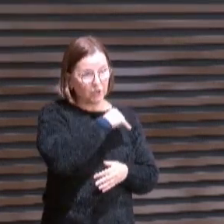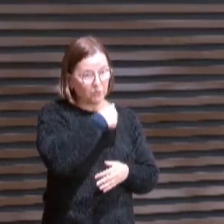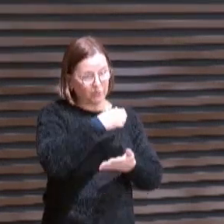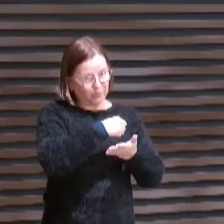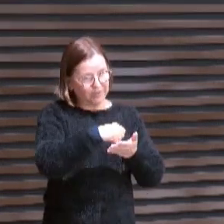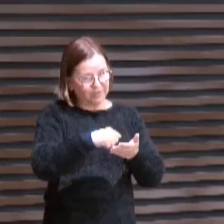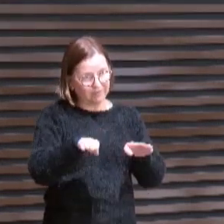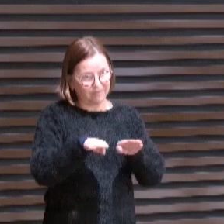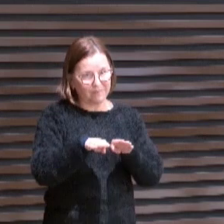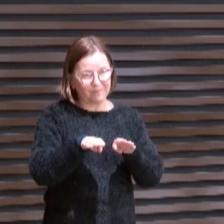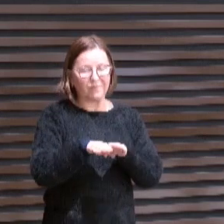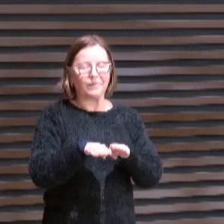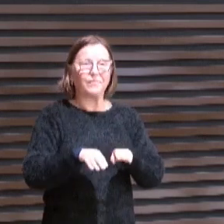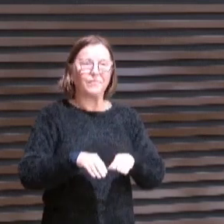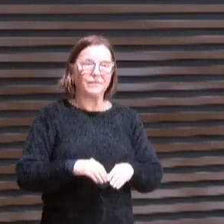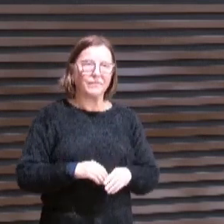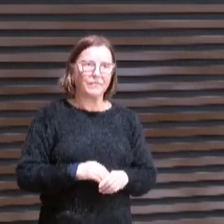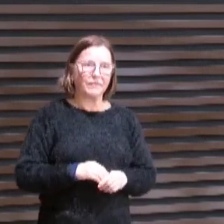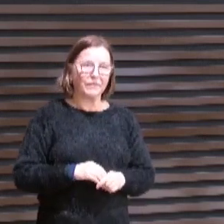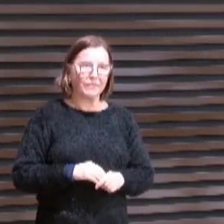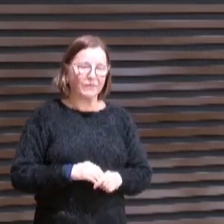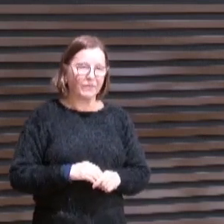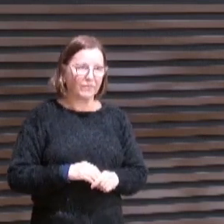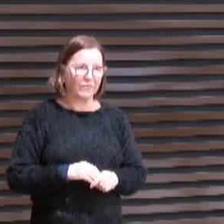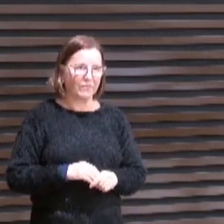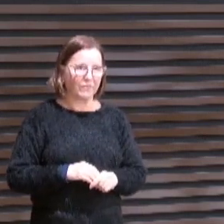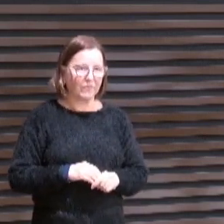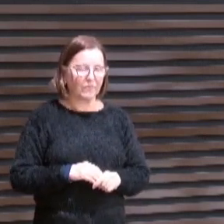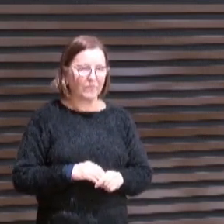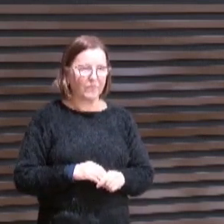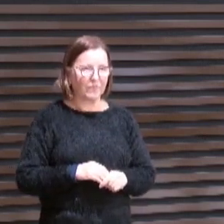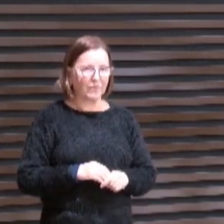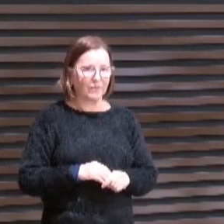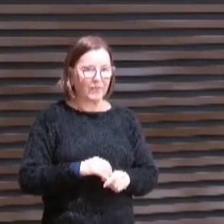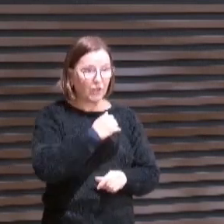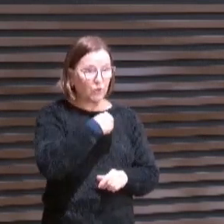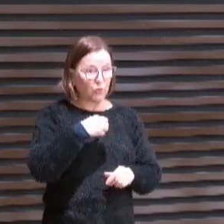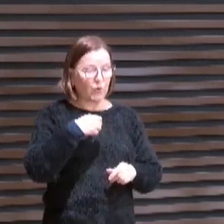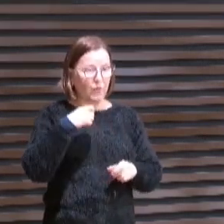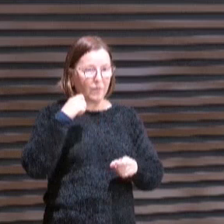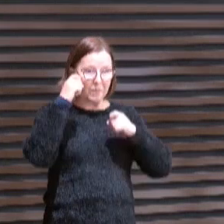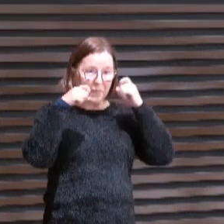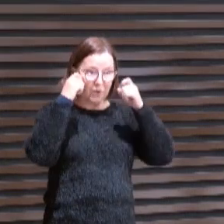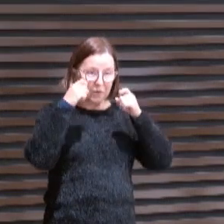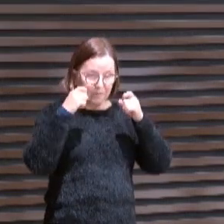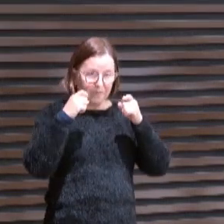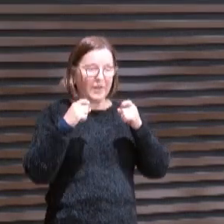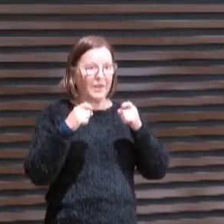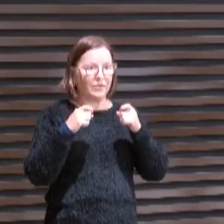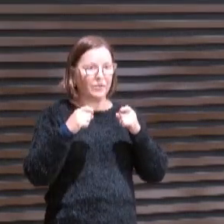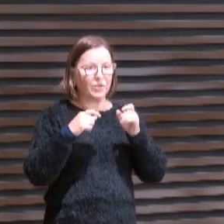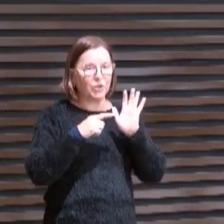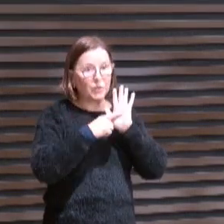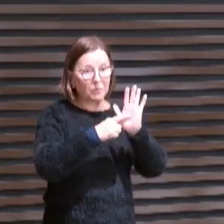Ele estava mais preocupado em apresentar as profecias,